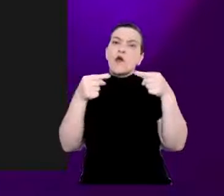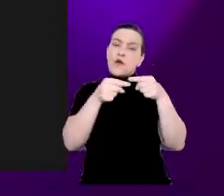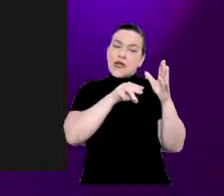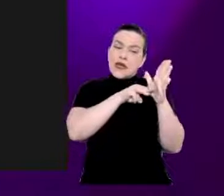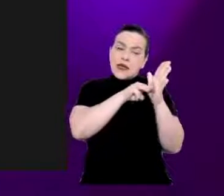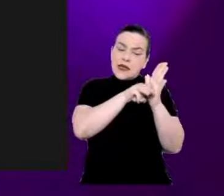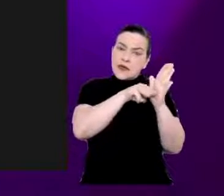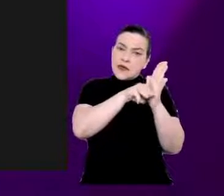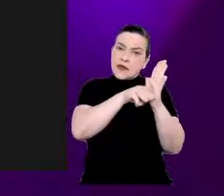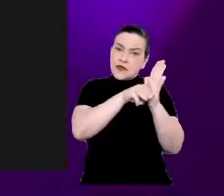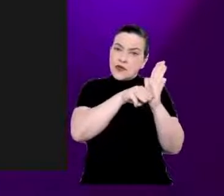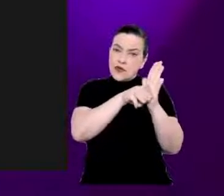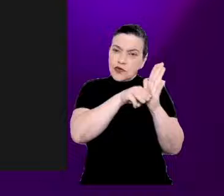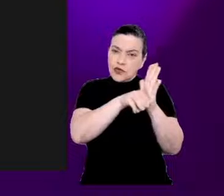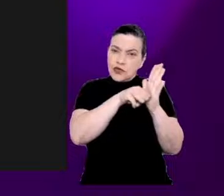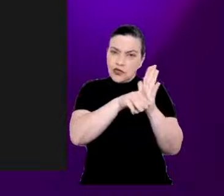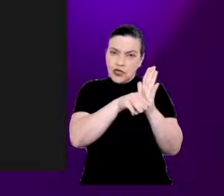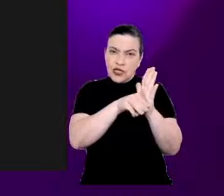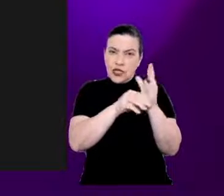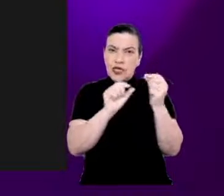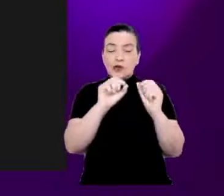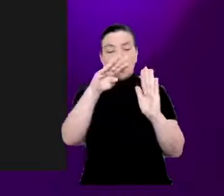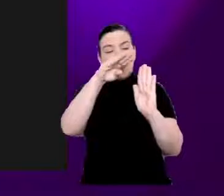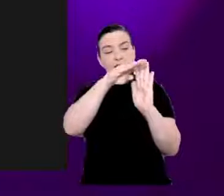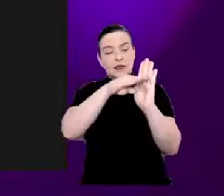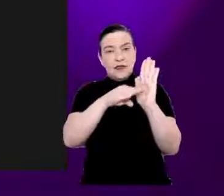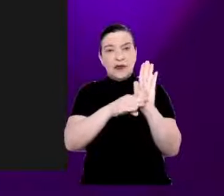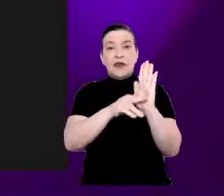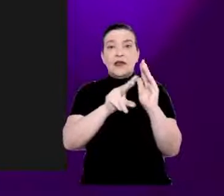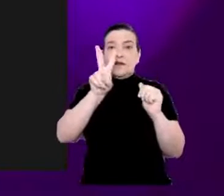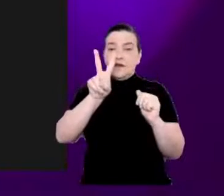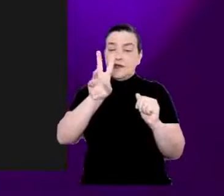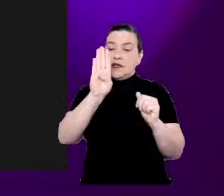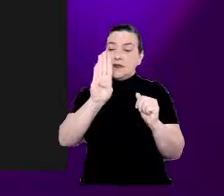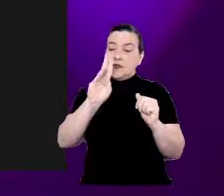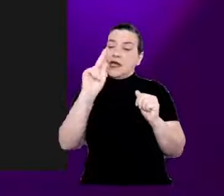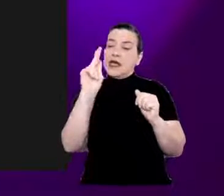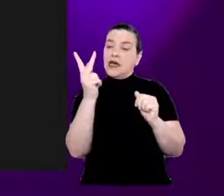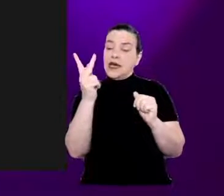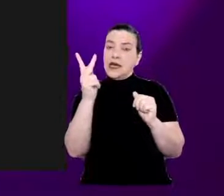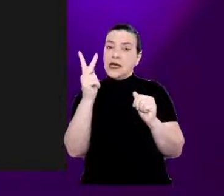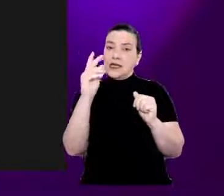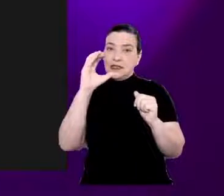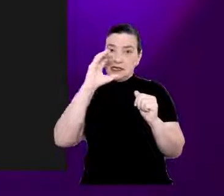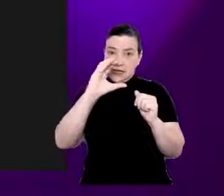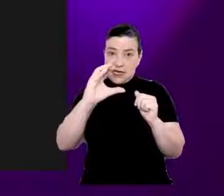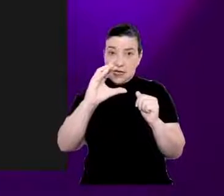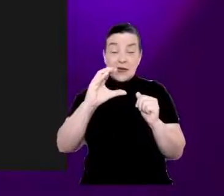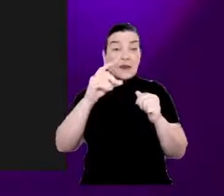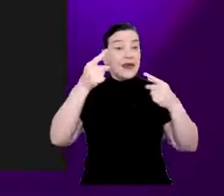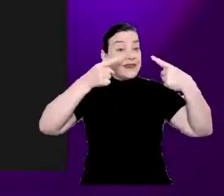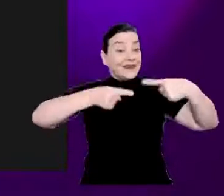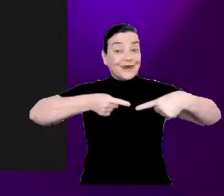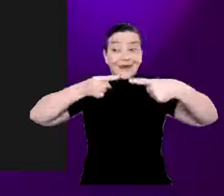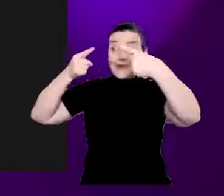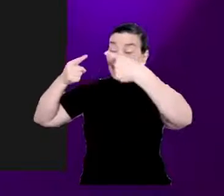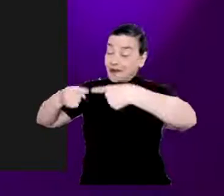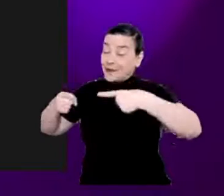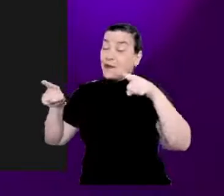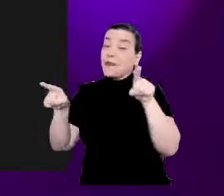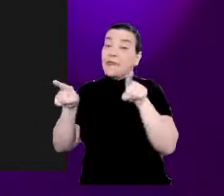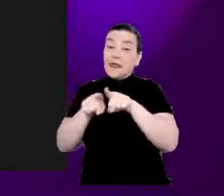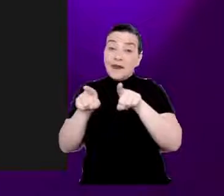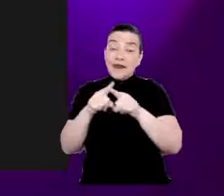metodologias do Value Based Healthcare, o VBHC. Mas, dentre tantos desafios, também temos